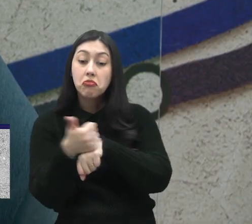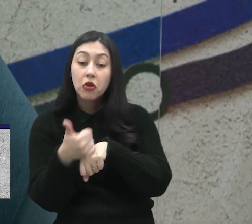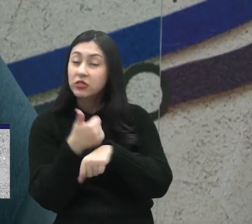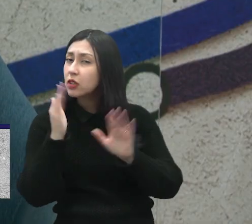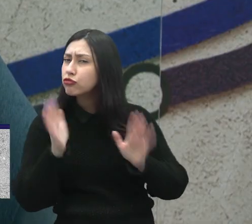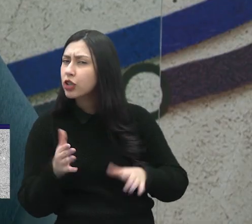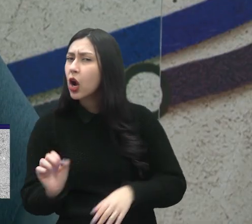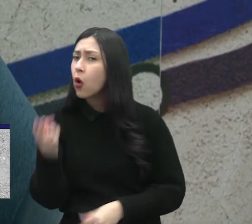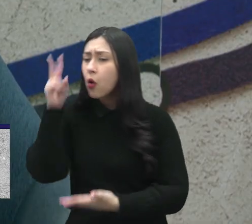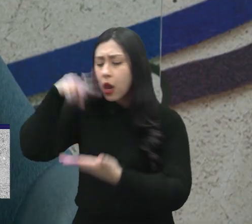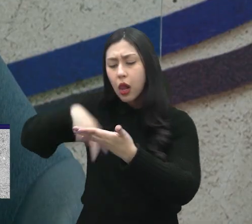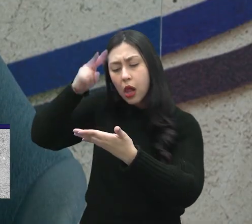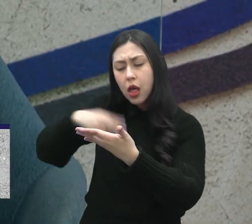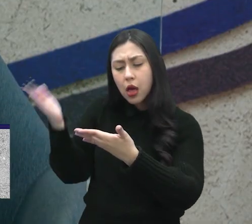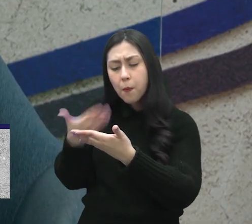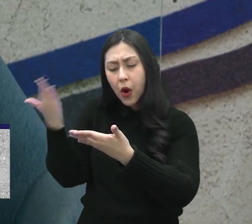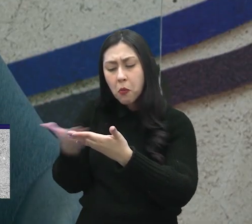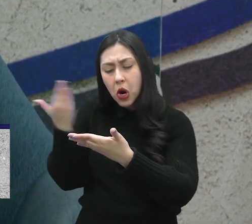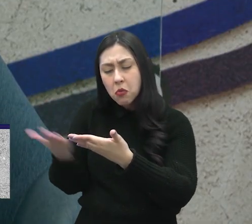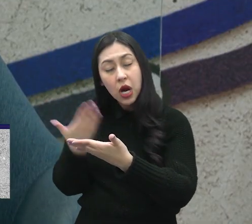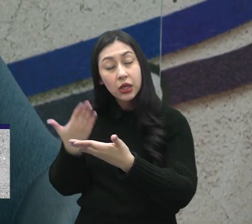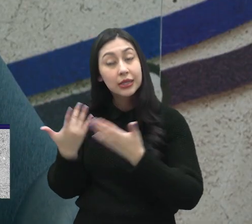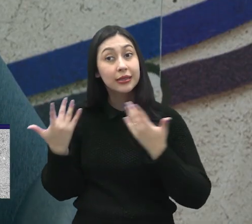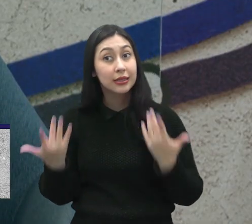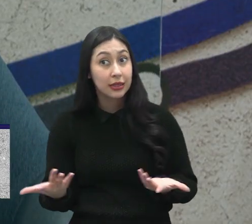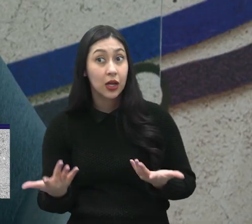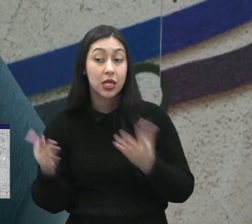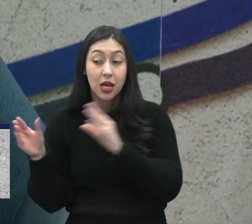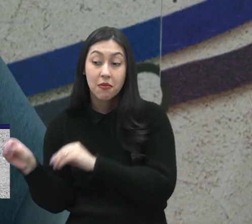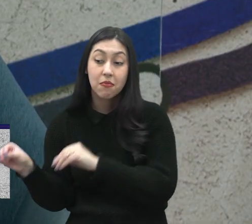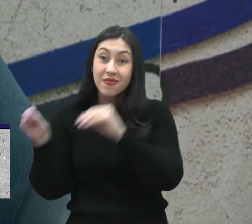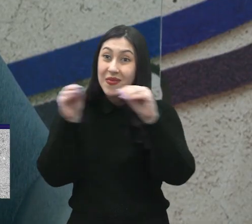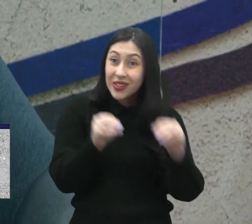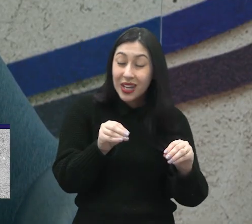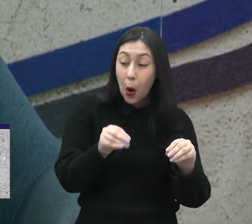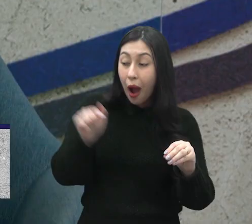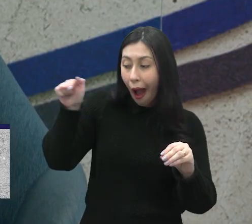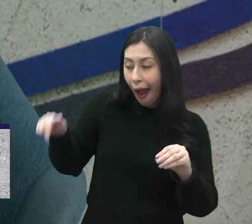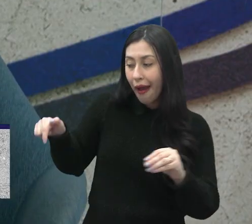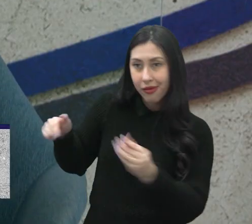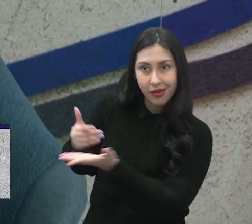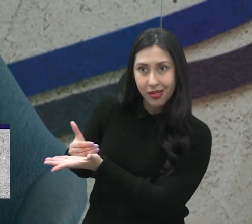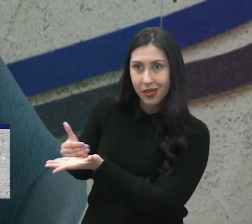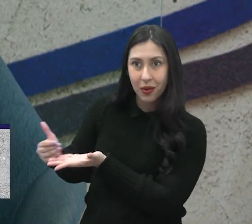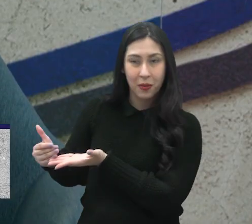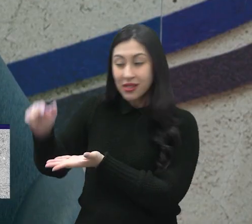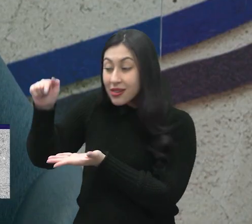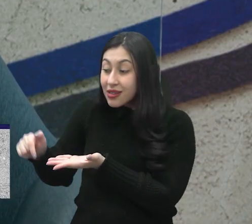É ler sobre? Então, essa transição, muitas vezes, ela começa antes, né? Com